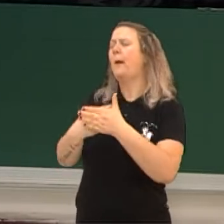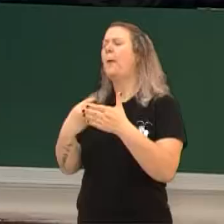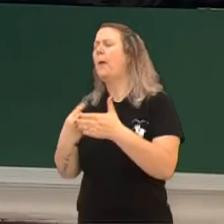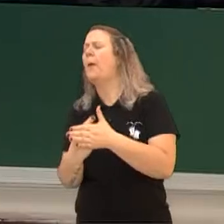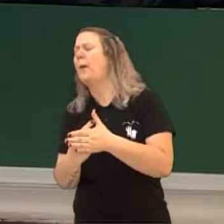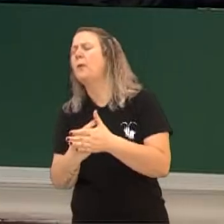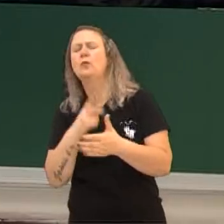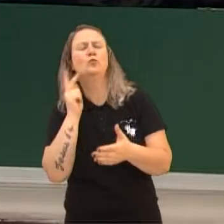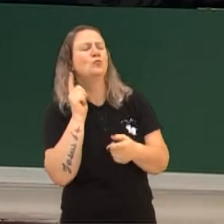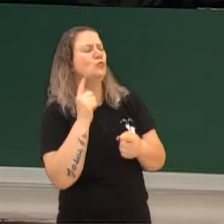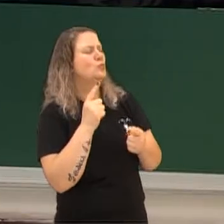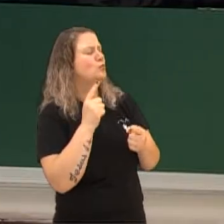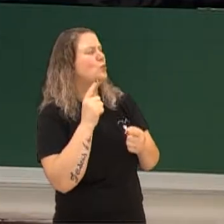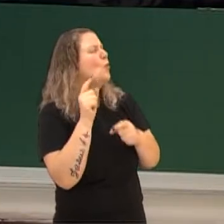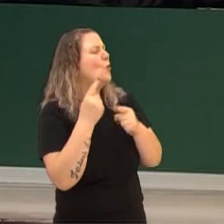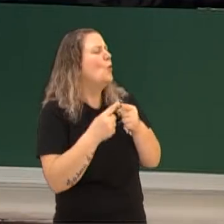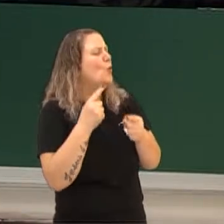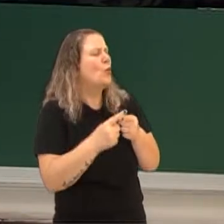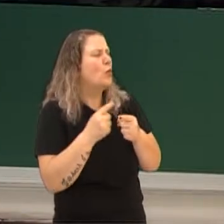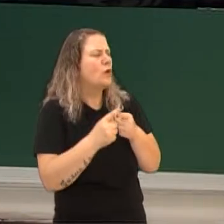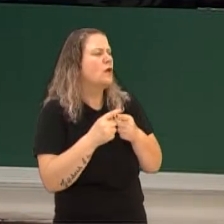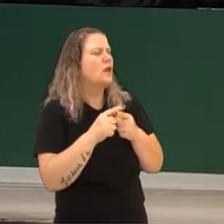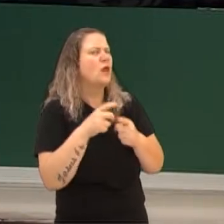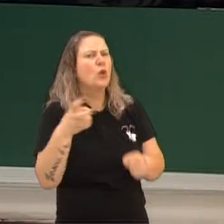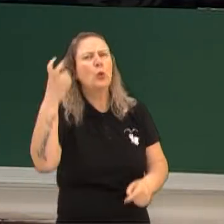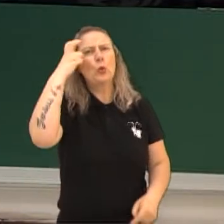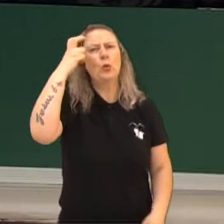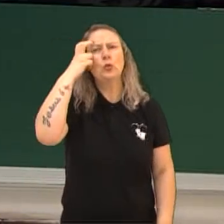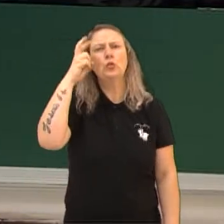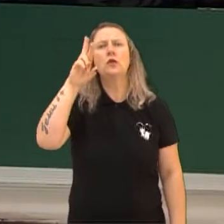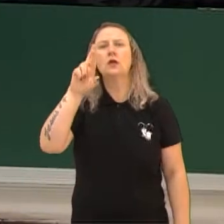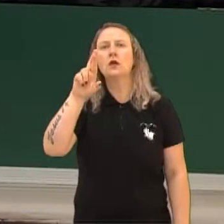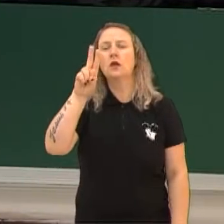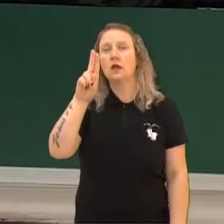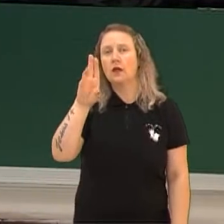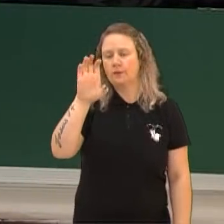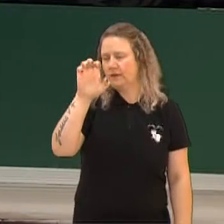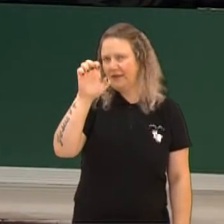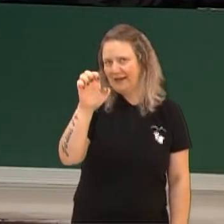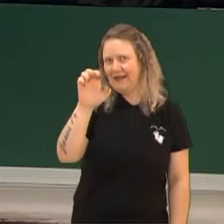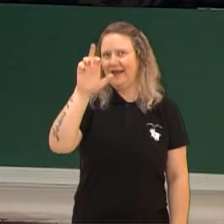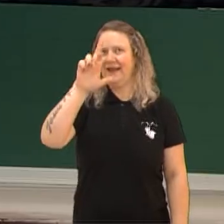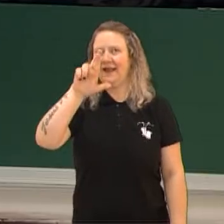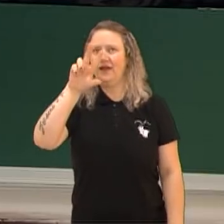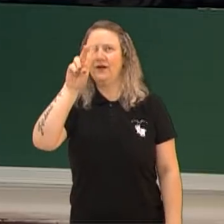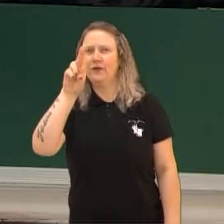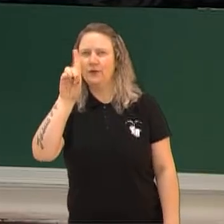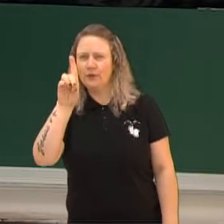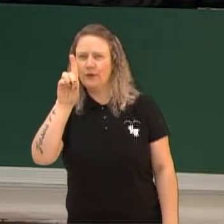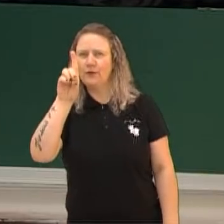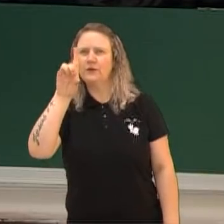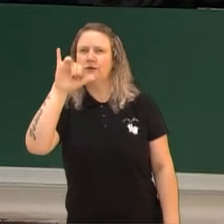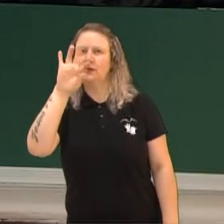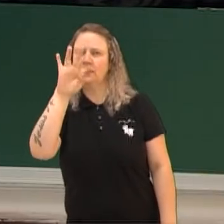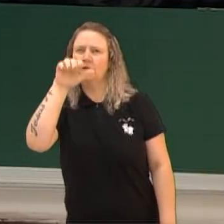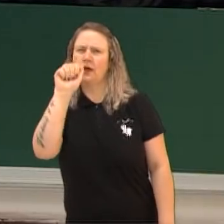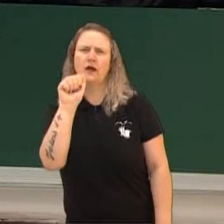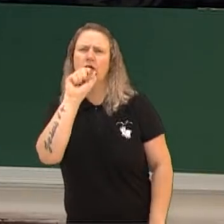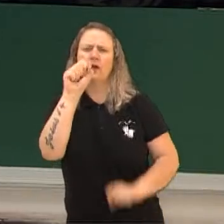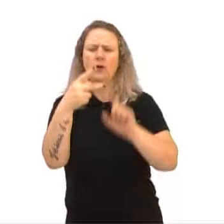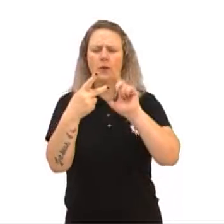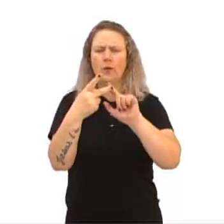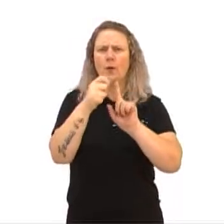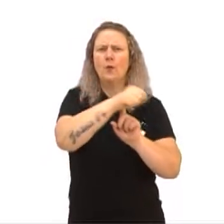professor, o que é uma cultura erudita? E o que é uma cultura popular? É isso que nós vamos ver